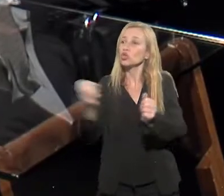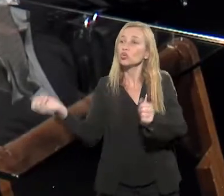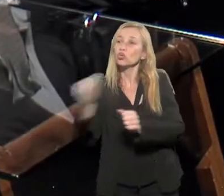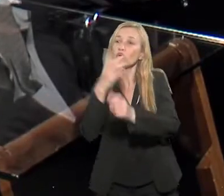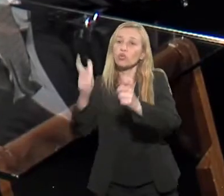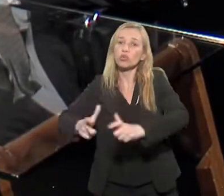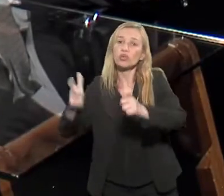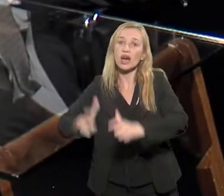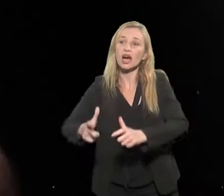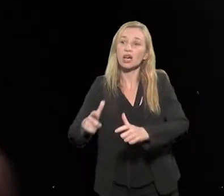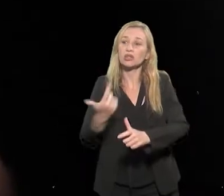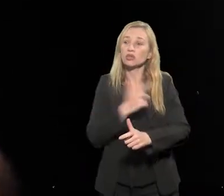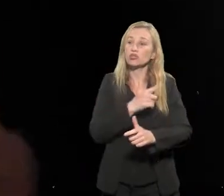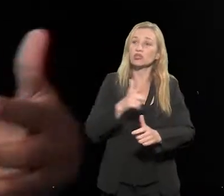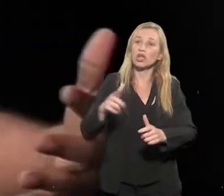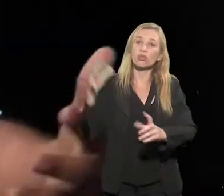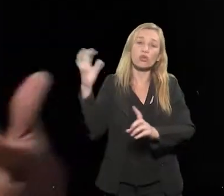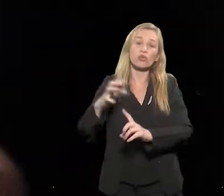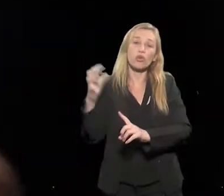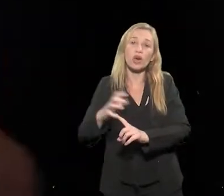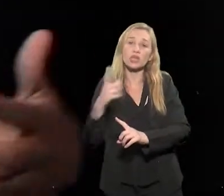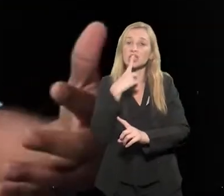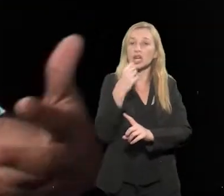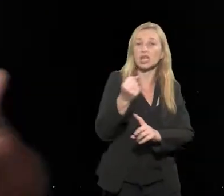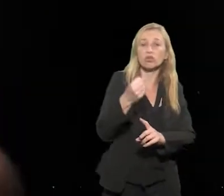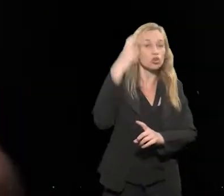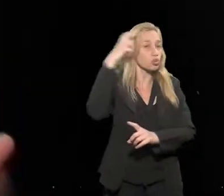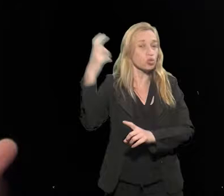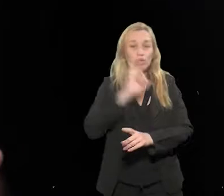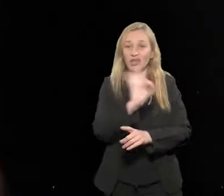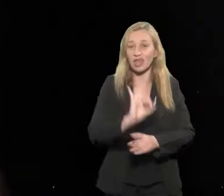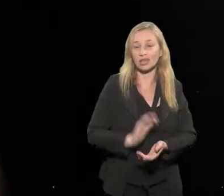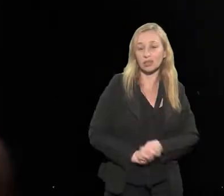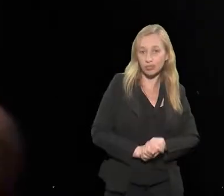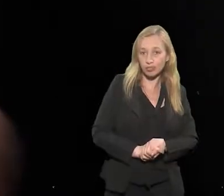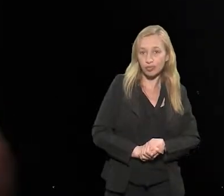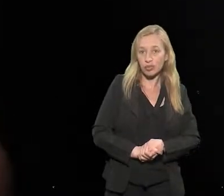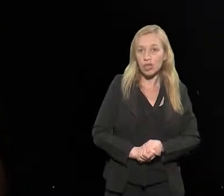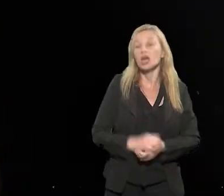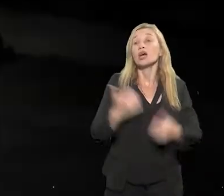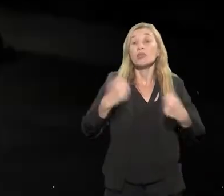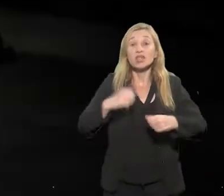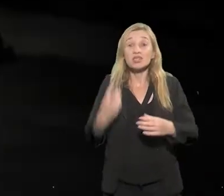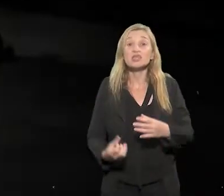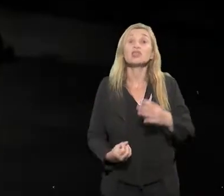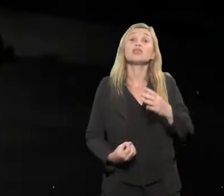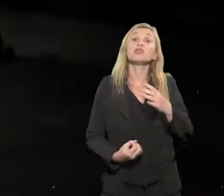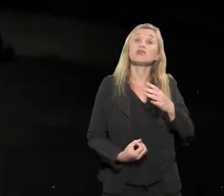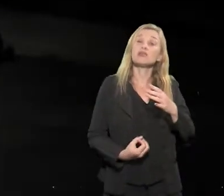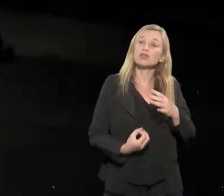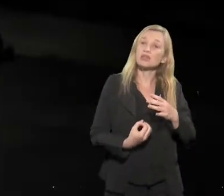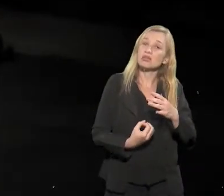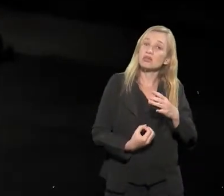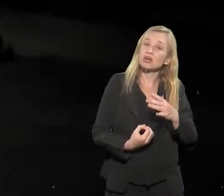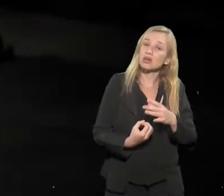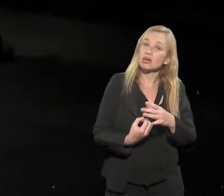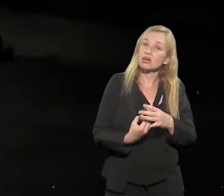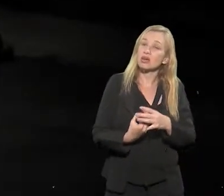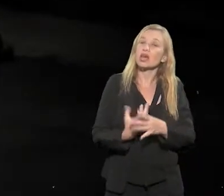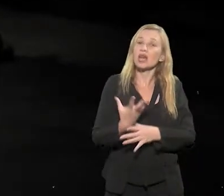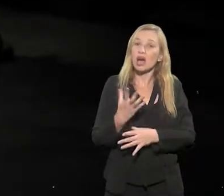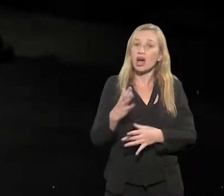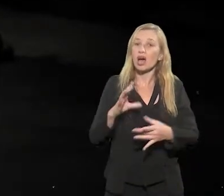novo lugar onde não há uma confluência da língua, de cultura e etc e tal. Onde eles têm que criar uma conexão que não